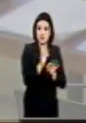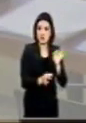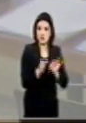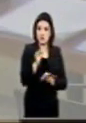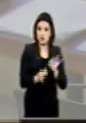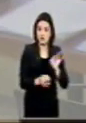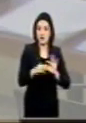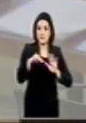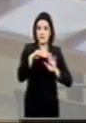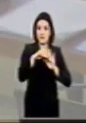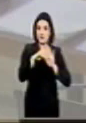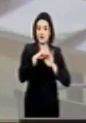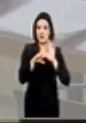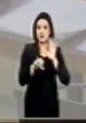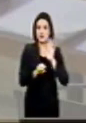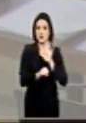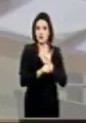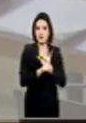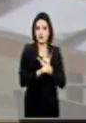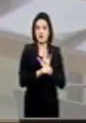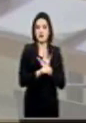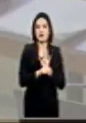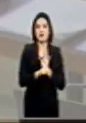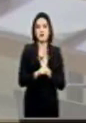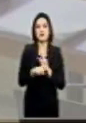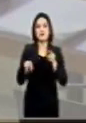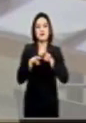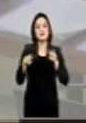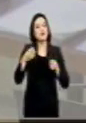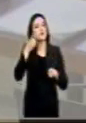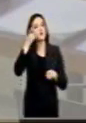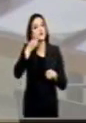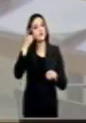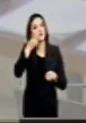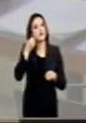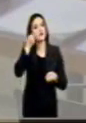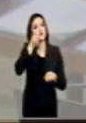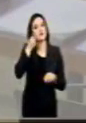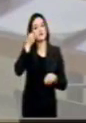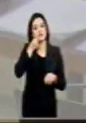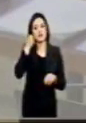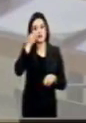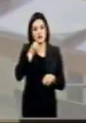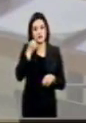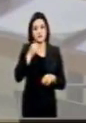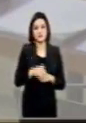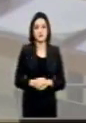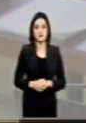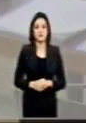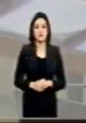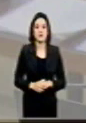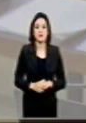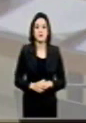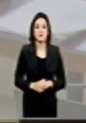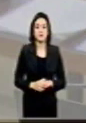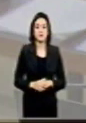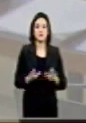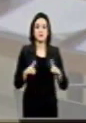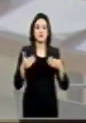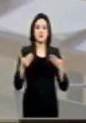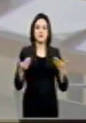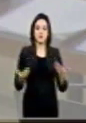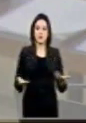impetrado contra ato das mesas da Câmara dos Deputados e do Senado Federal. Trata-se de previsão normativa